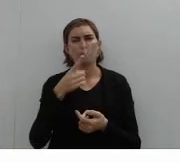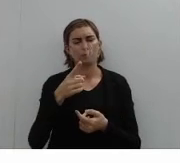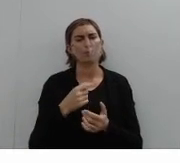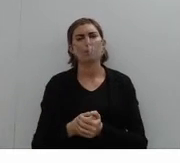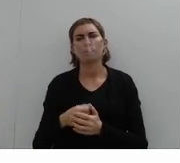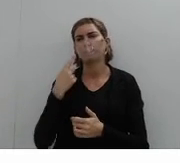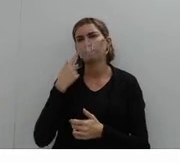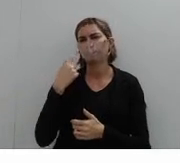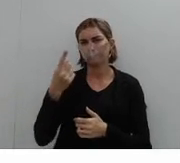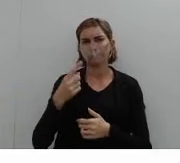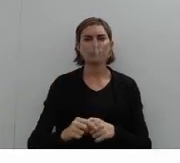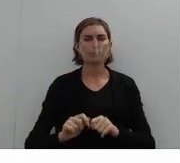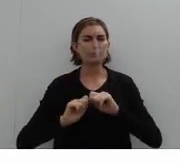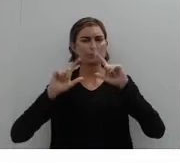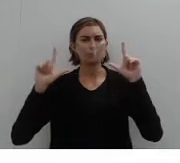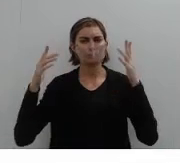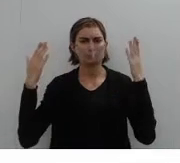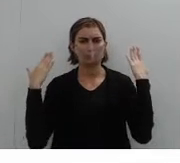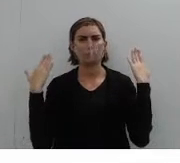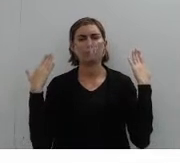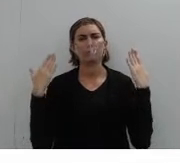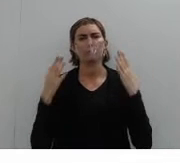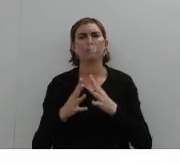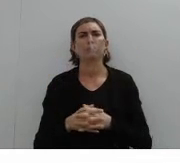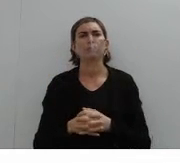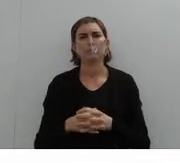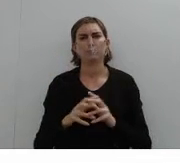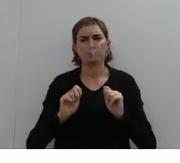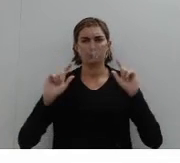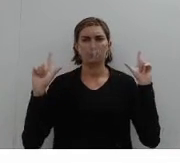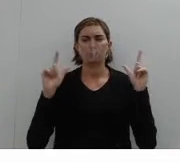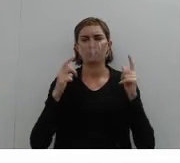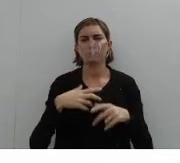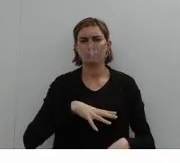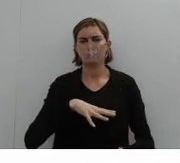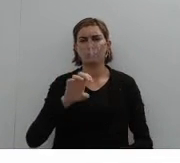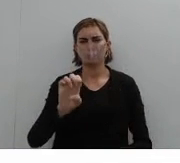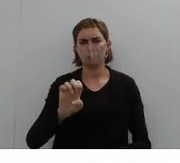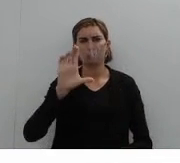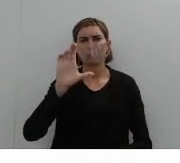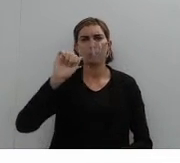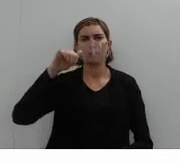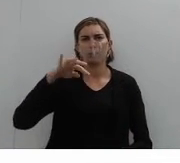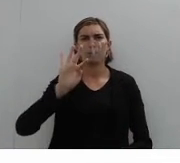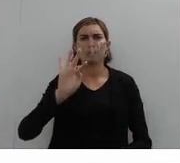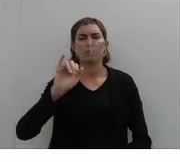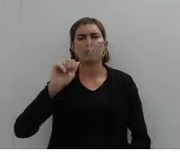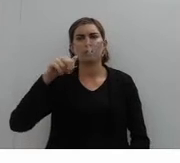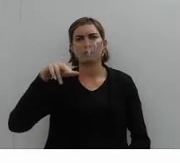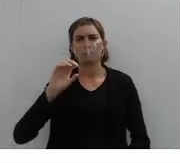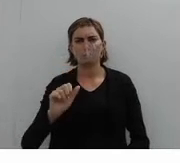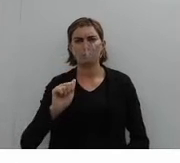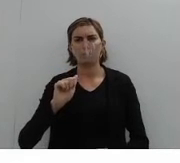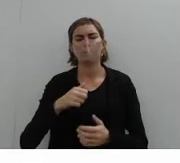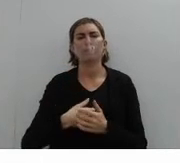prestar atenção nesse nosso slide. O slide fala sobre a ética kantiana. Vou ler aqui os